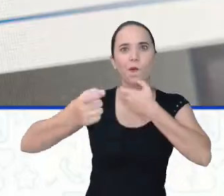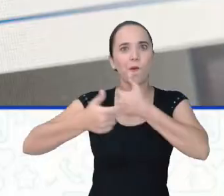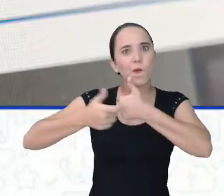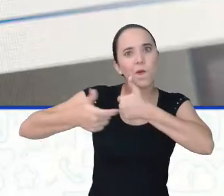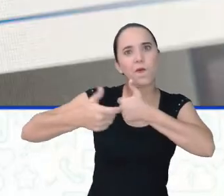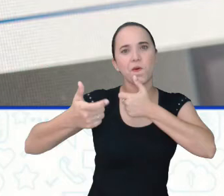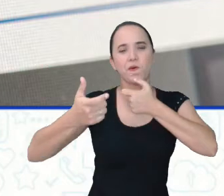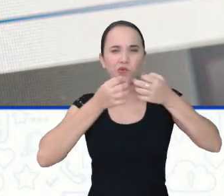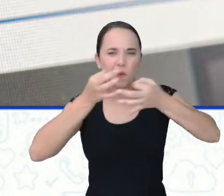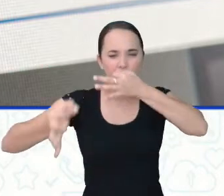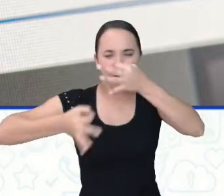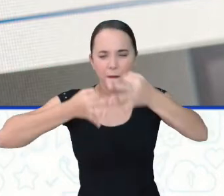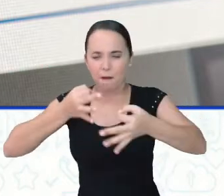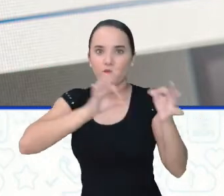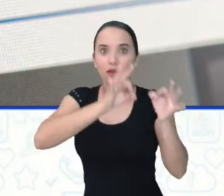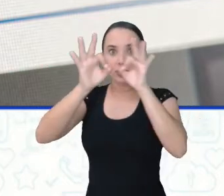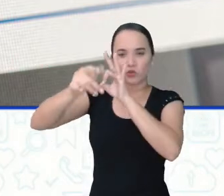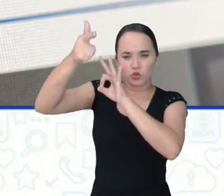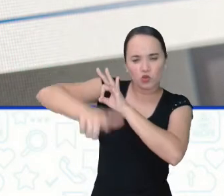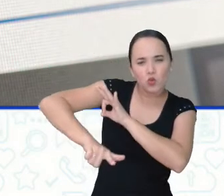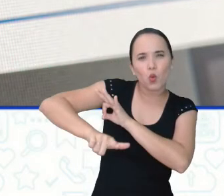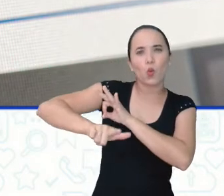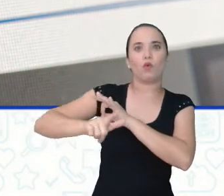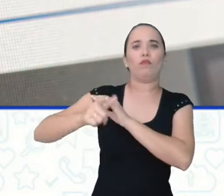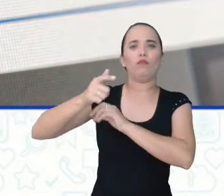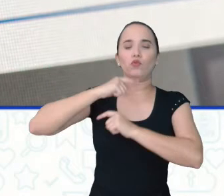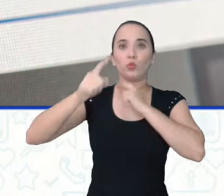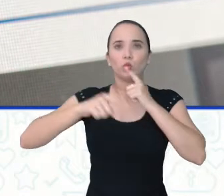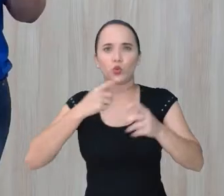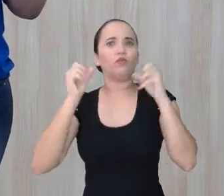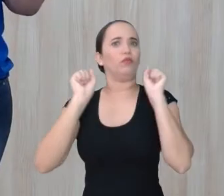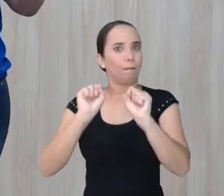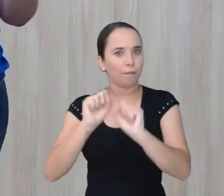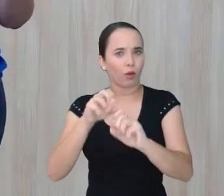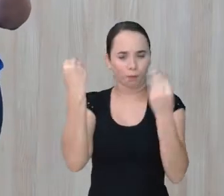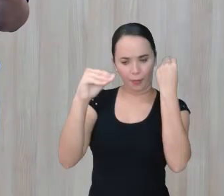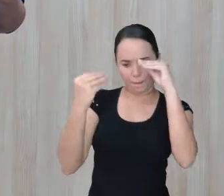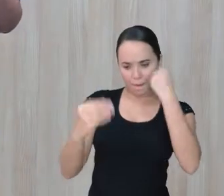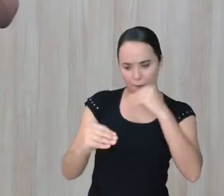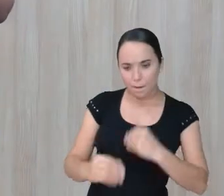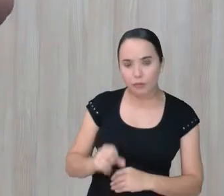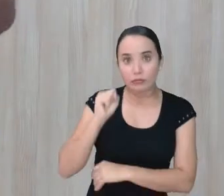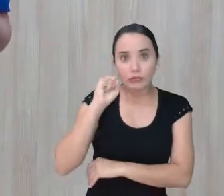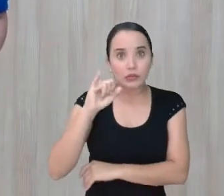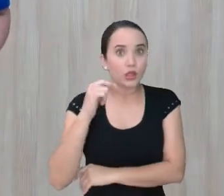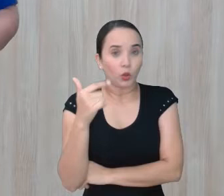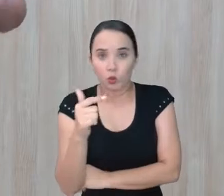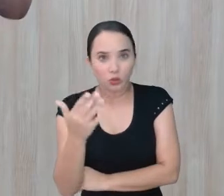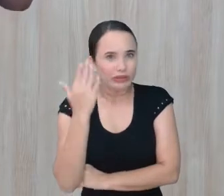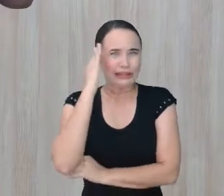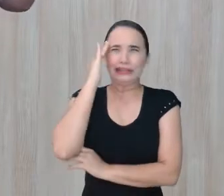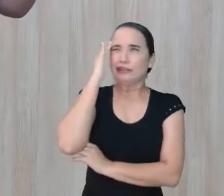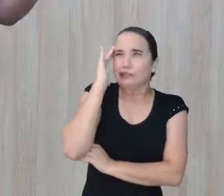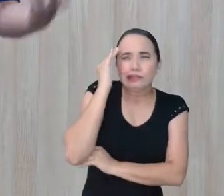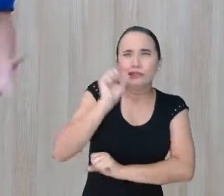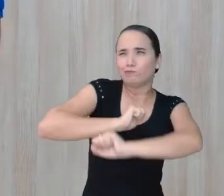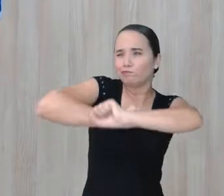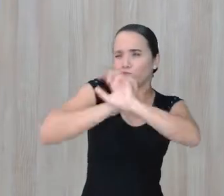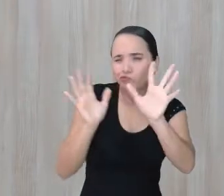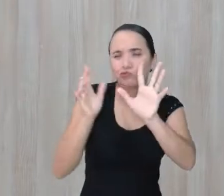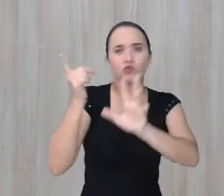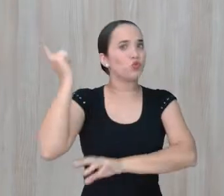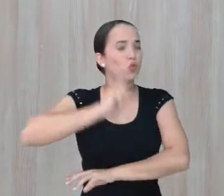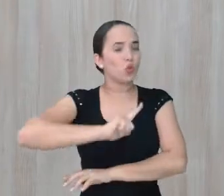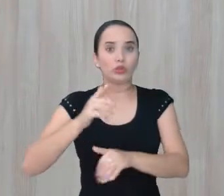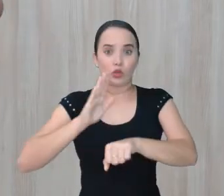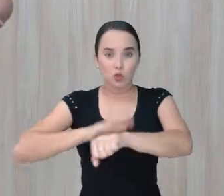comente, assista novamente, tire suas dúvidas. Se alguma parte você não entendeu, mas não conseguiu falar na